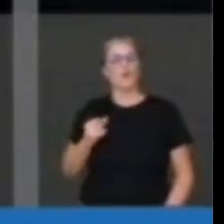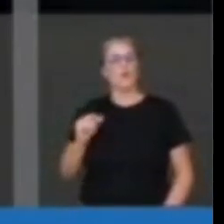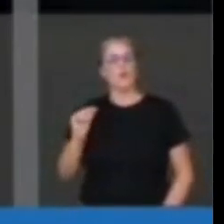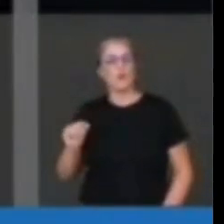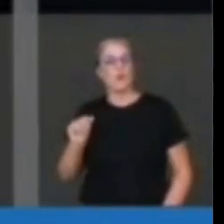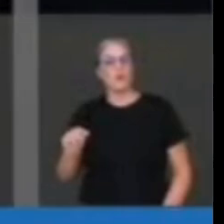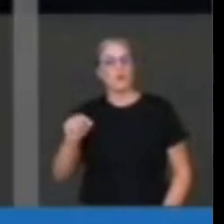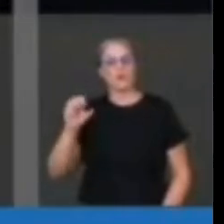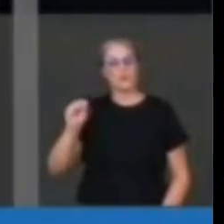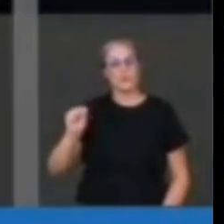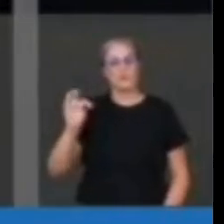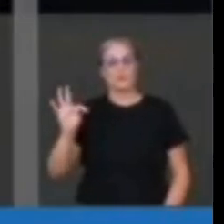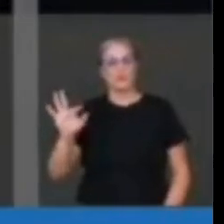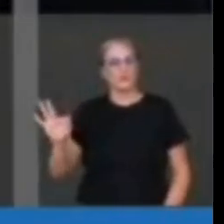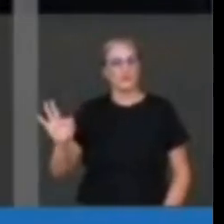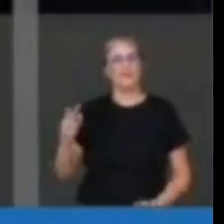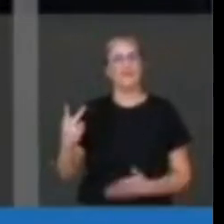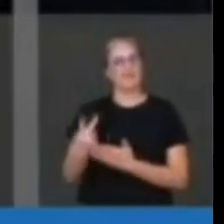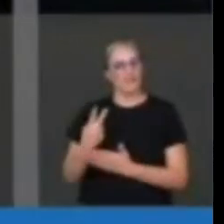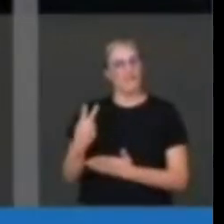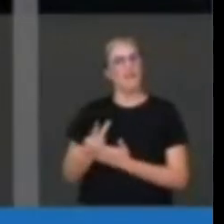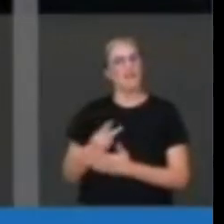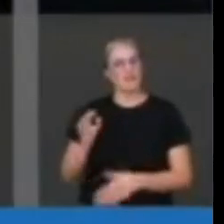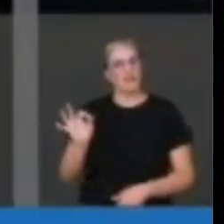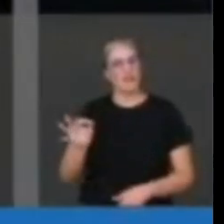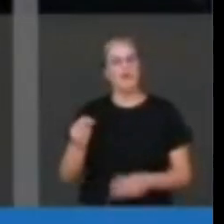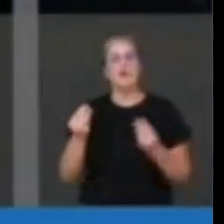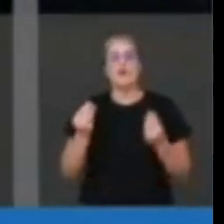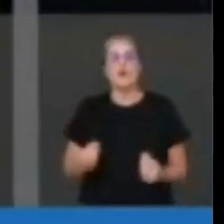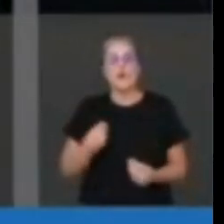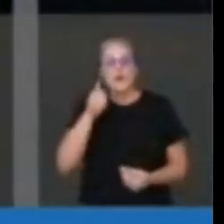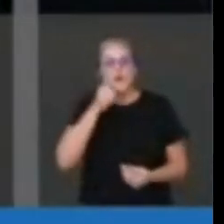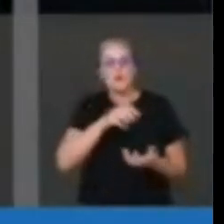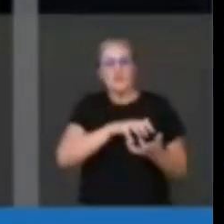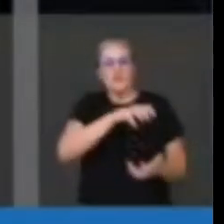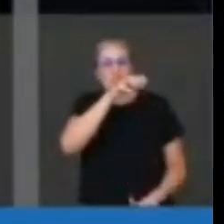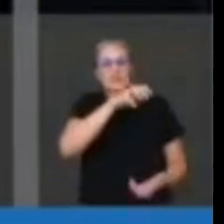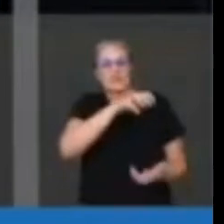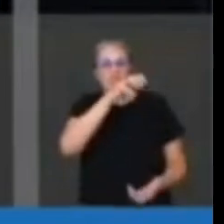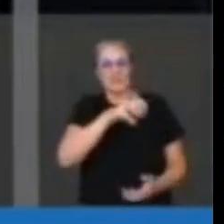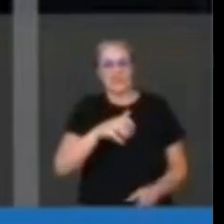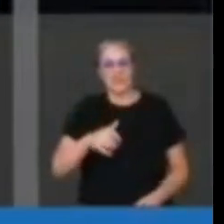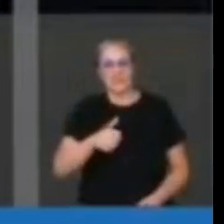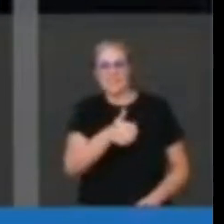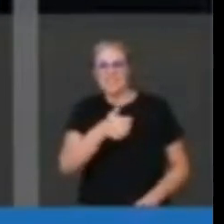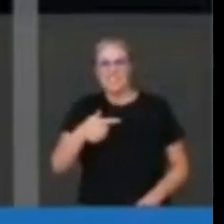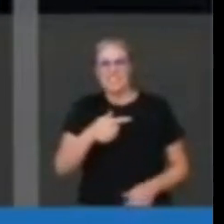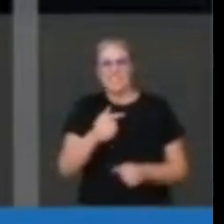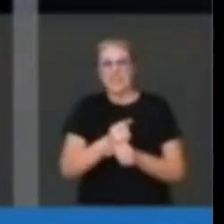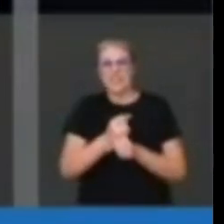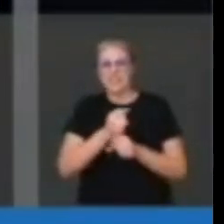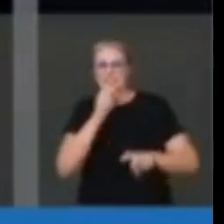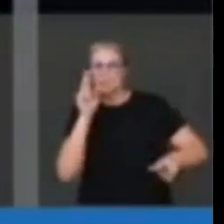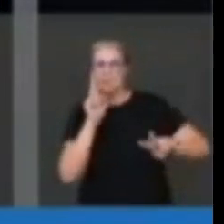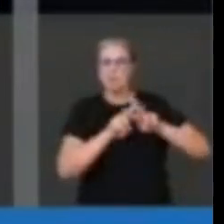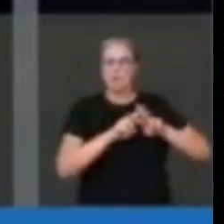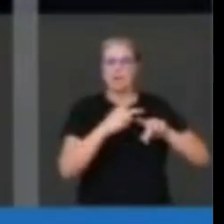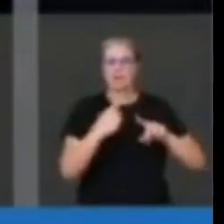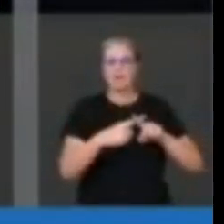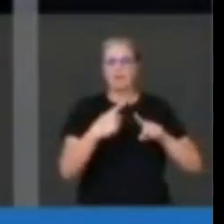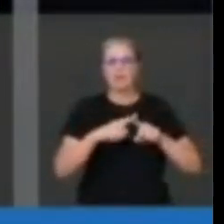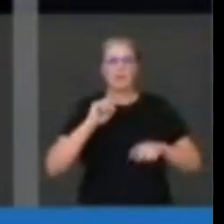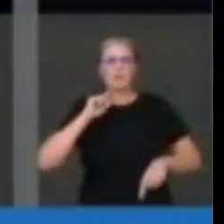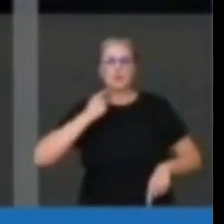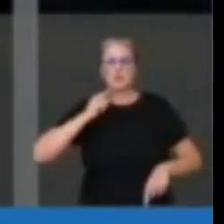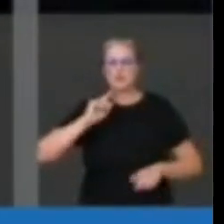perdeu a mão. Condenar uma senhora que pichou uma estátua a 17 anos de prisão, eu não